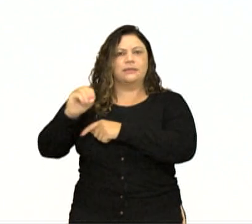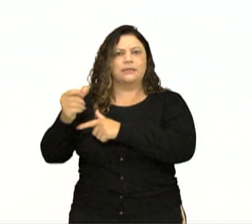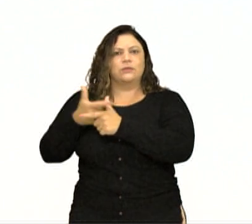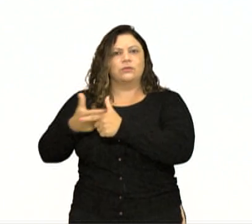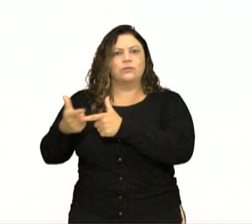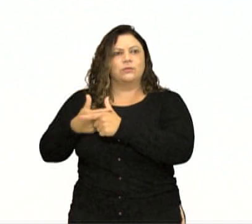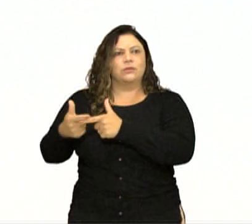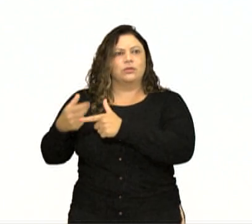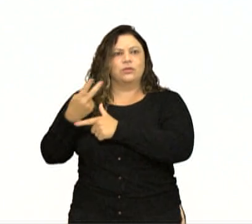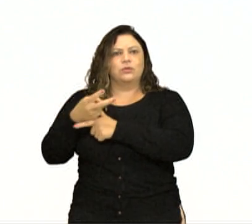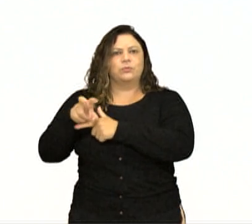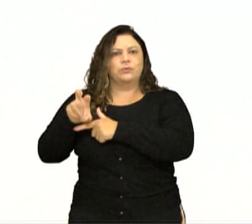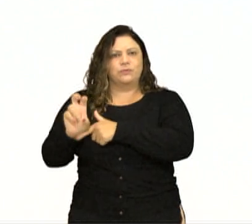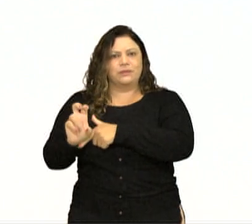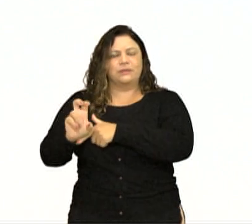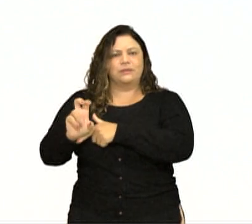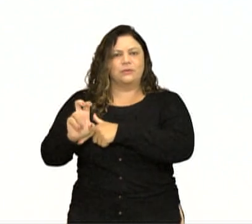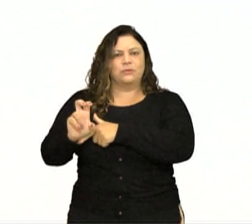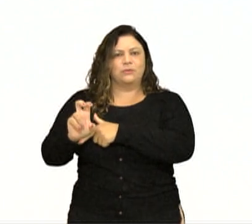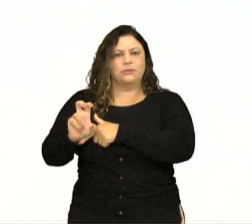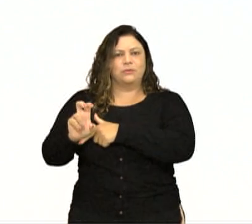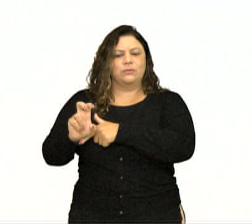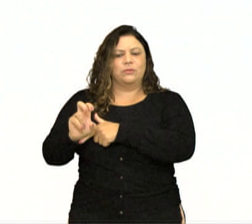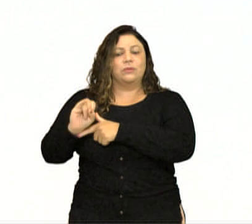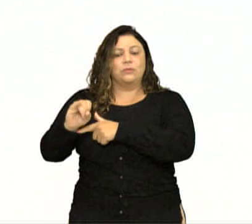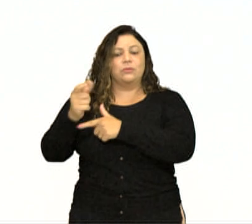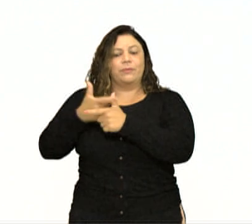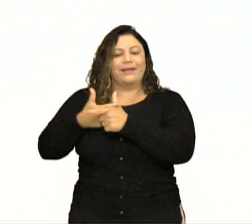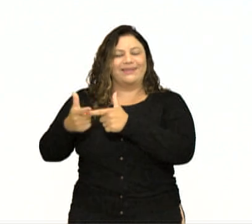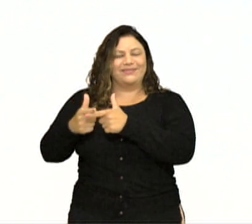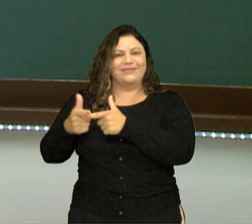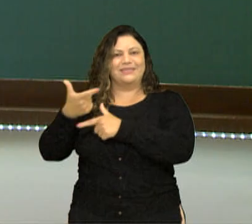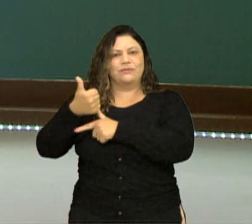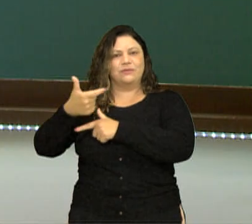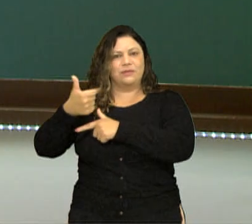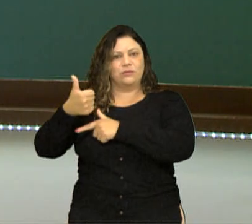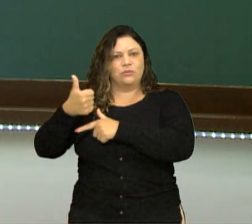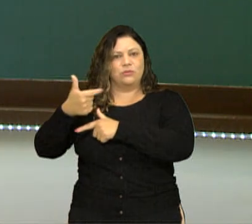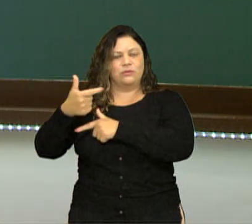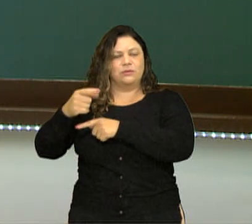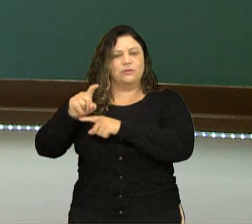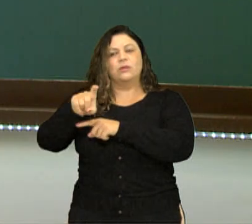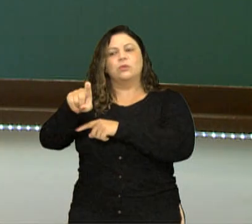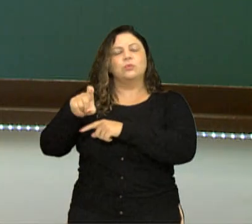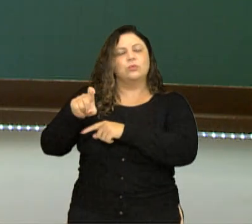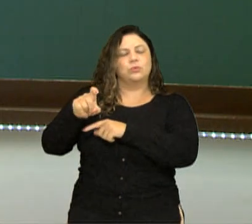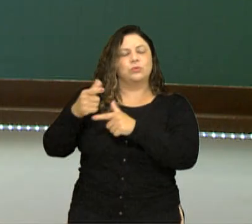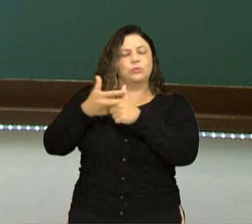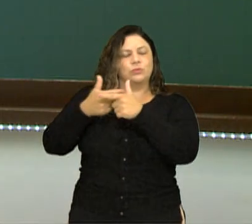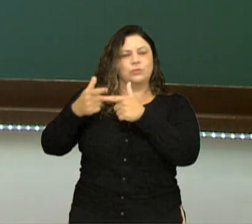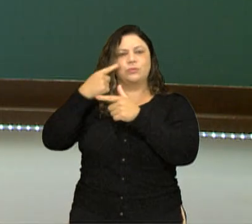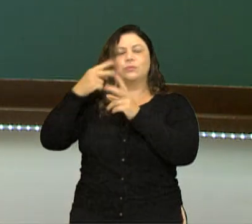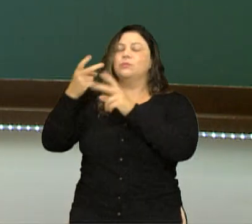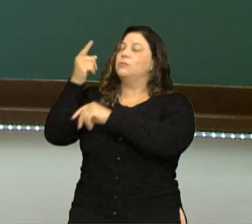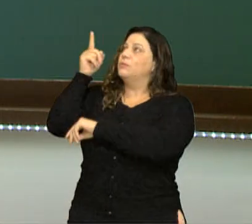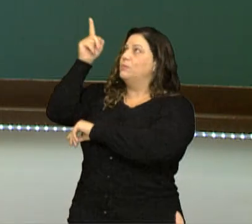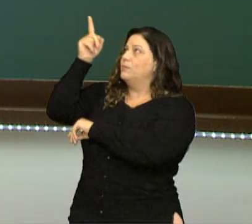se você fizer a divisão dá 12. Então você fica com x dividido por 4 igual a 12 dividido por